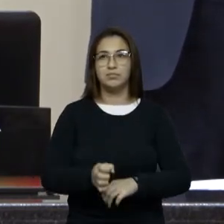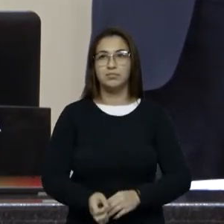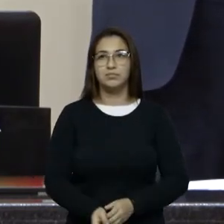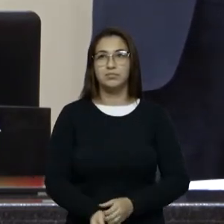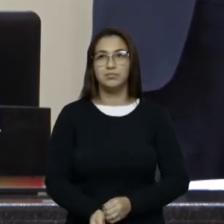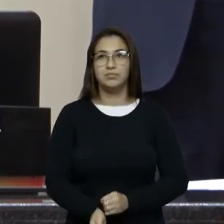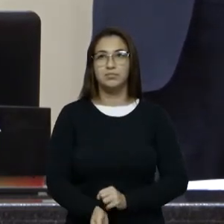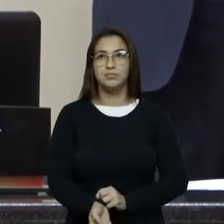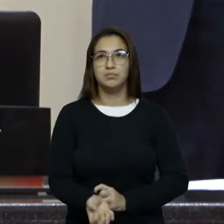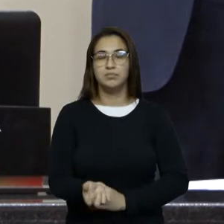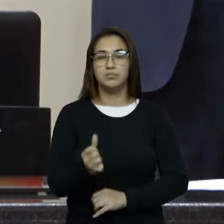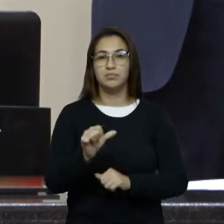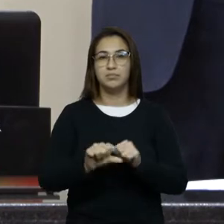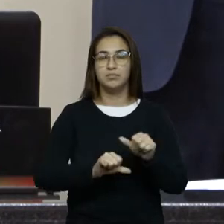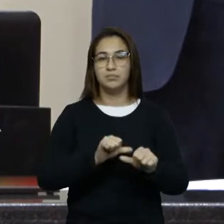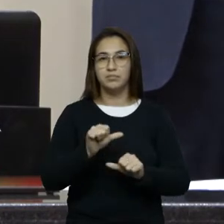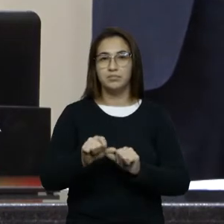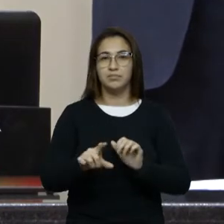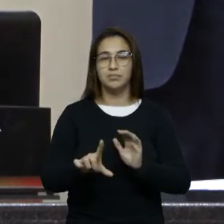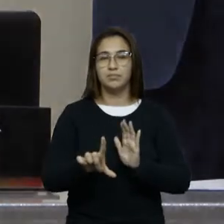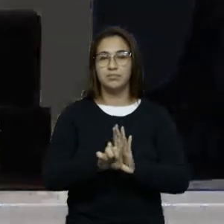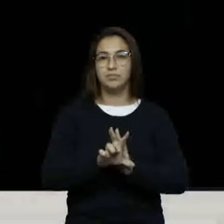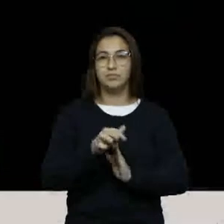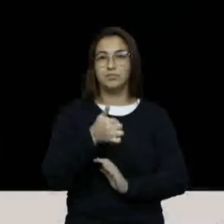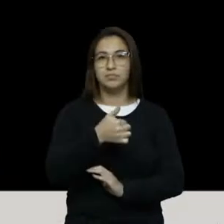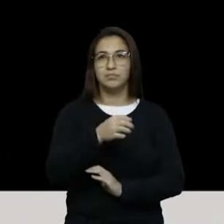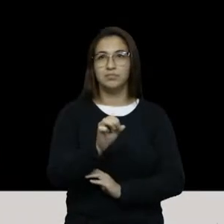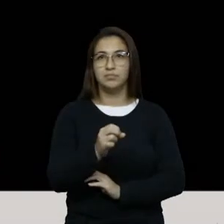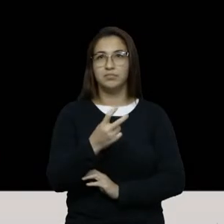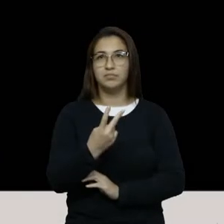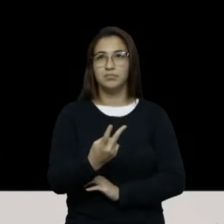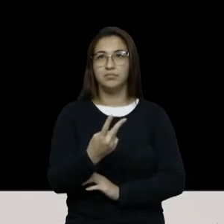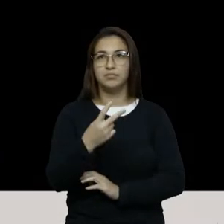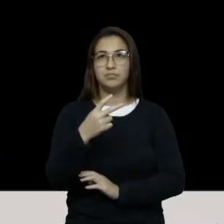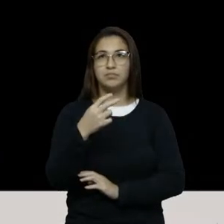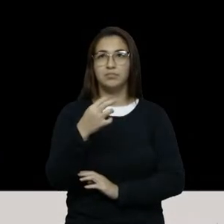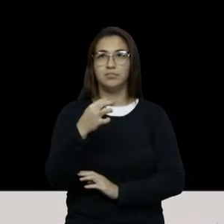Altera a Lei Nº 10.900 10297